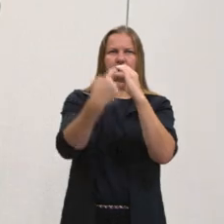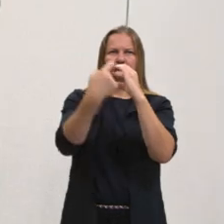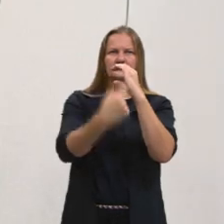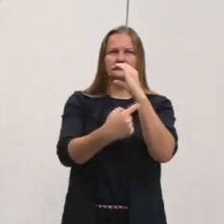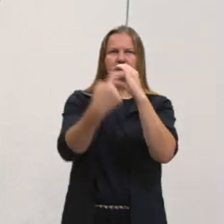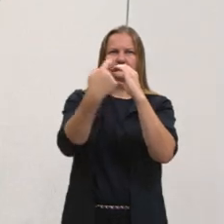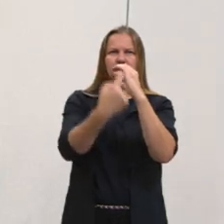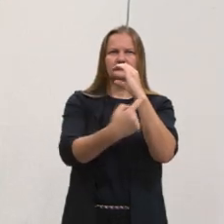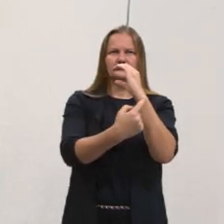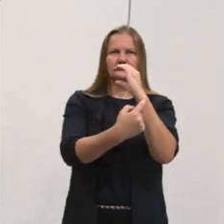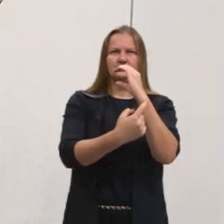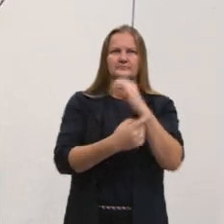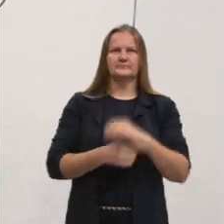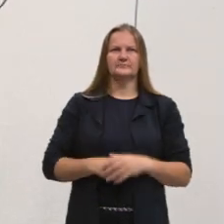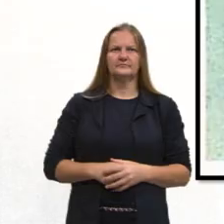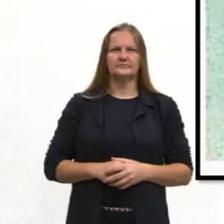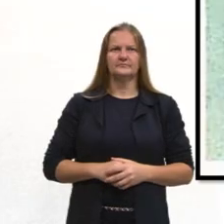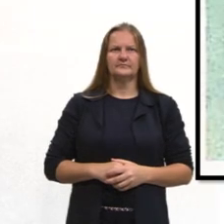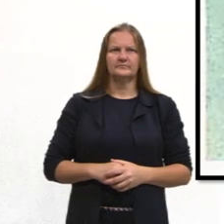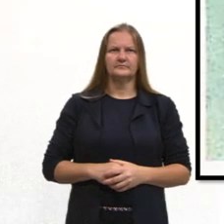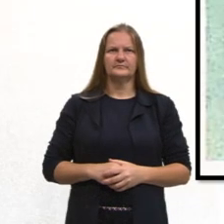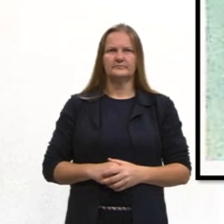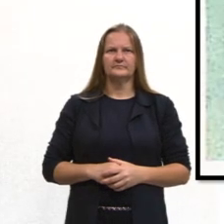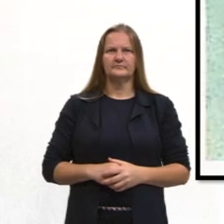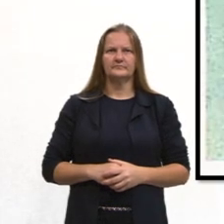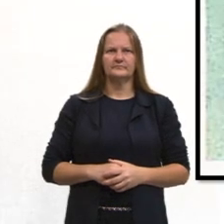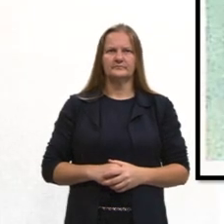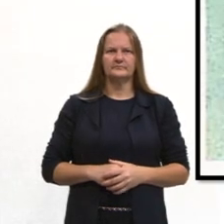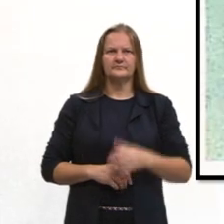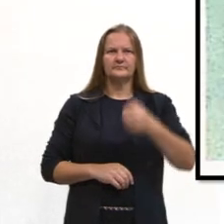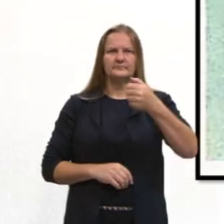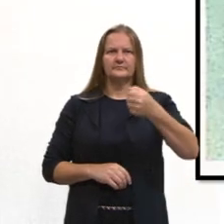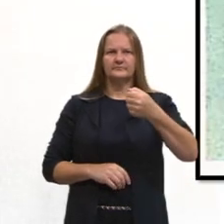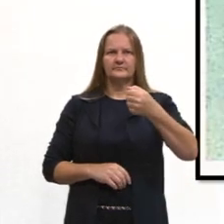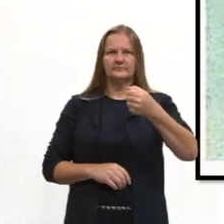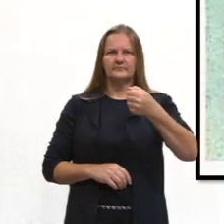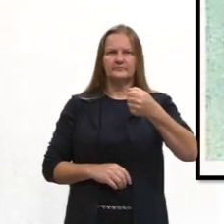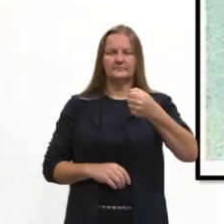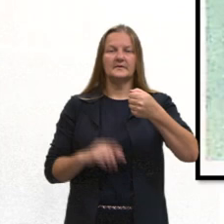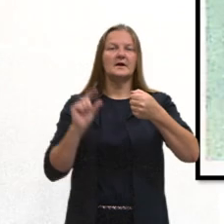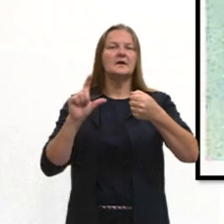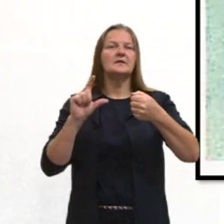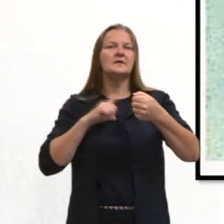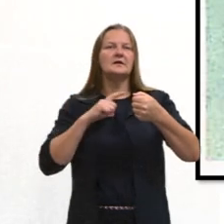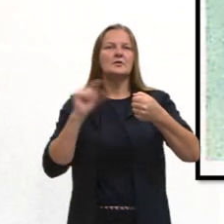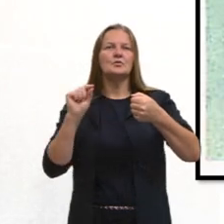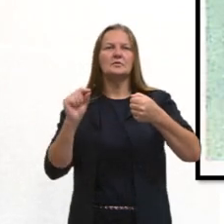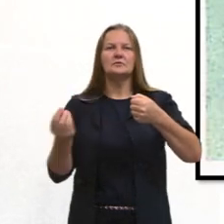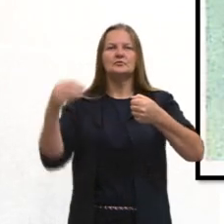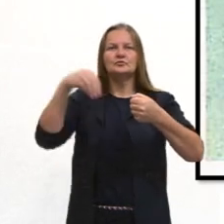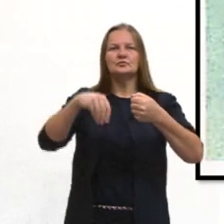exemplos Então são conjunto A onde eu tenho os seguintes elementos